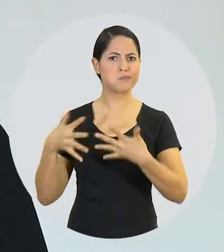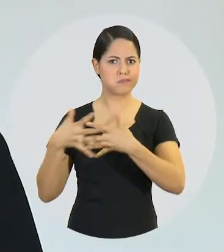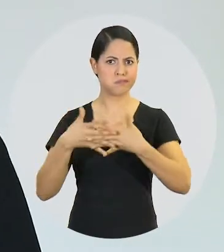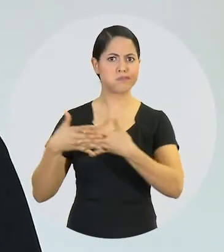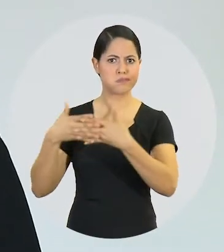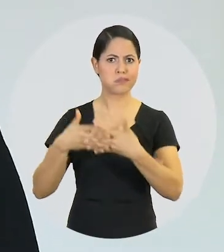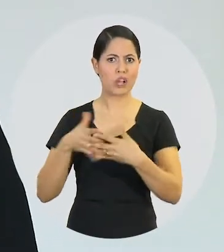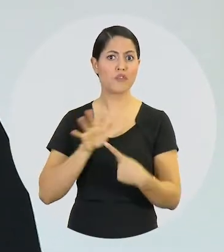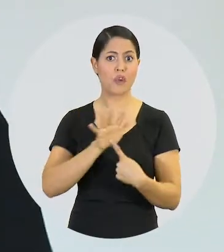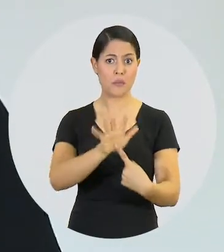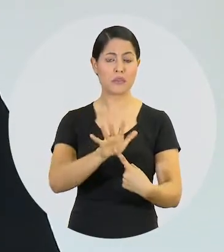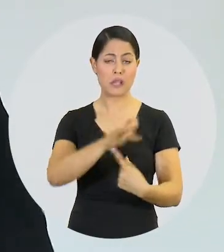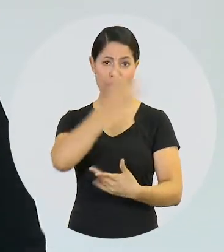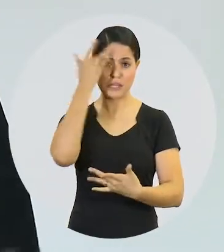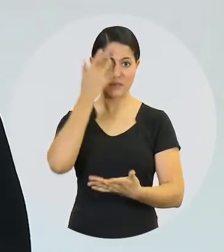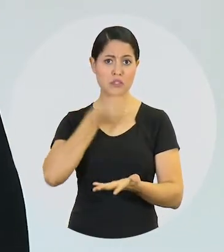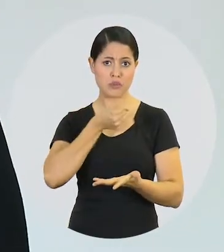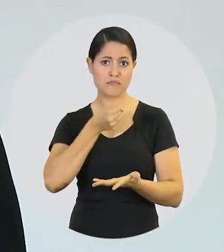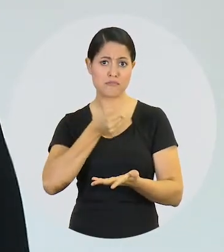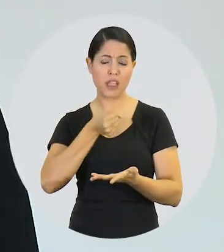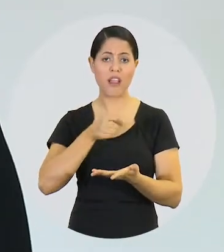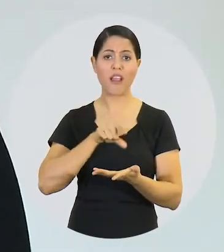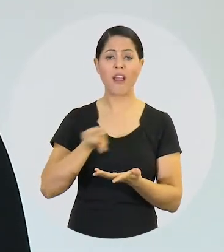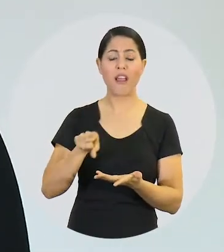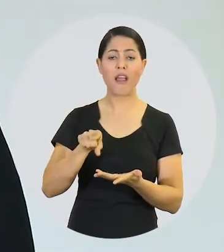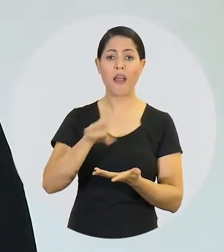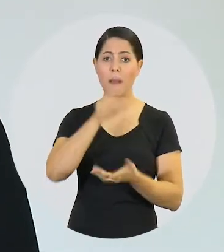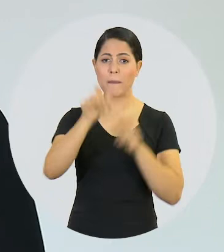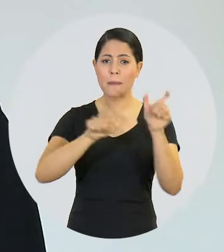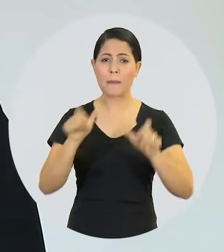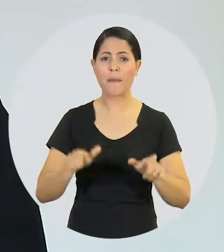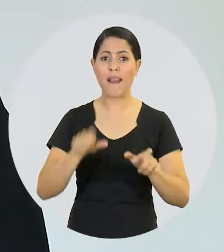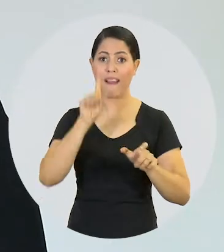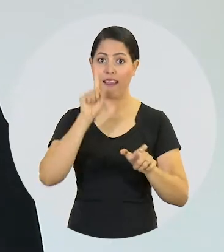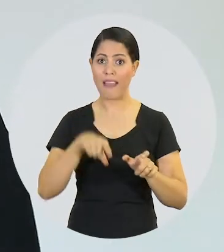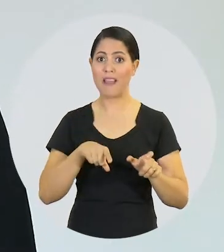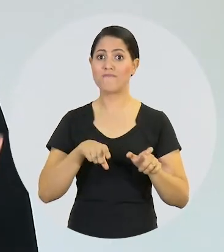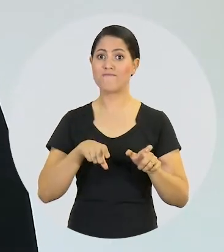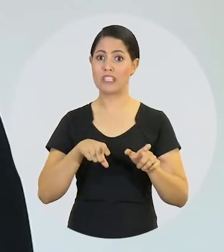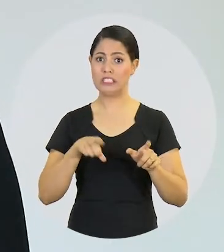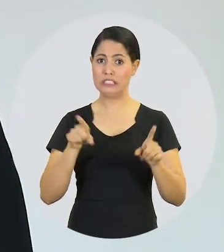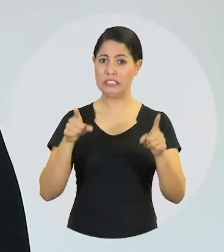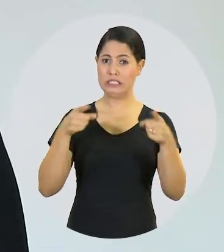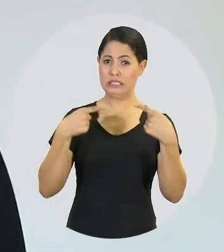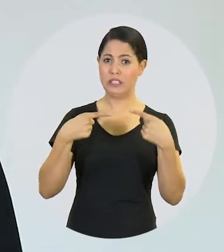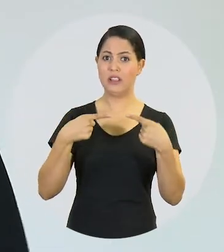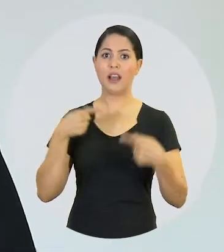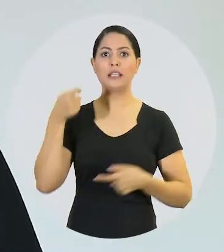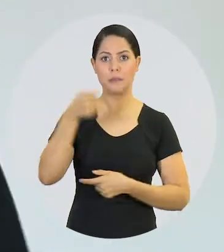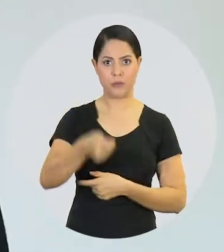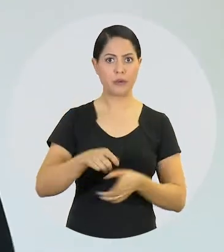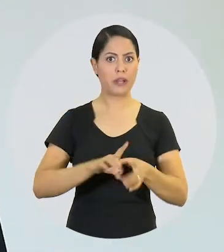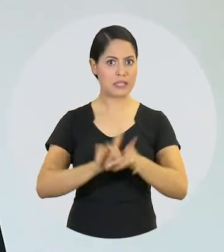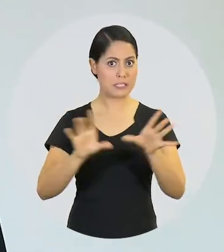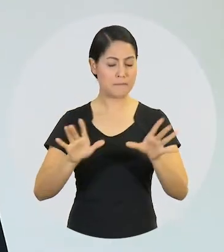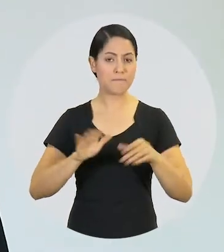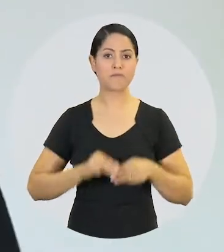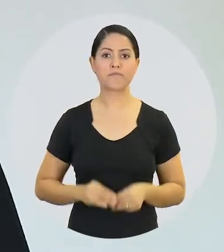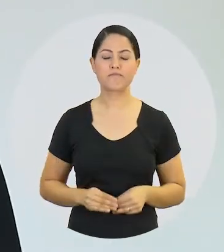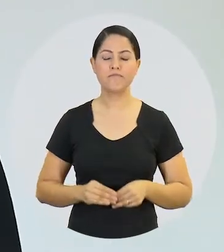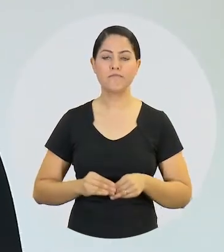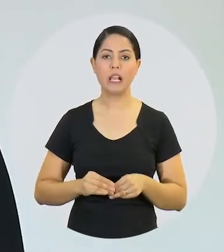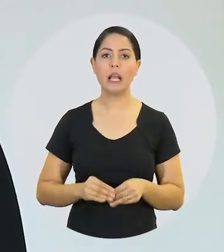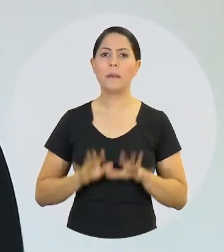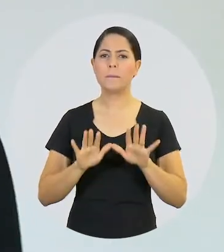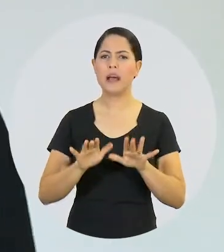foram apontadas pelos entrevistados como as maiores ameaças às instituições democráticas.